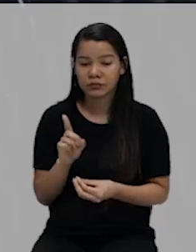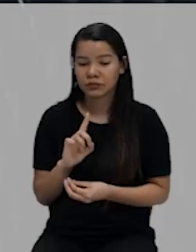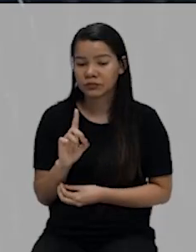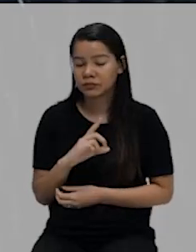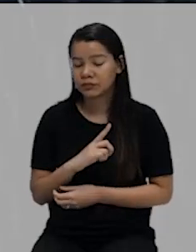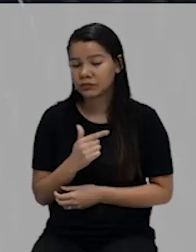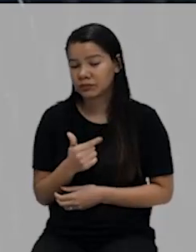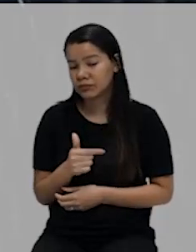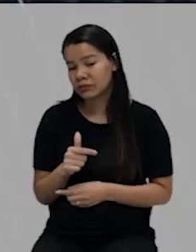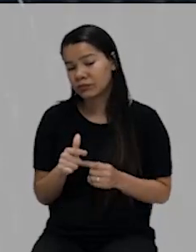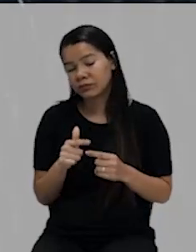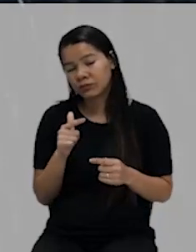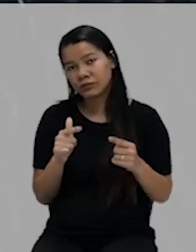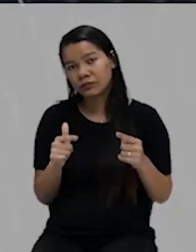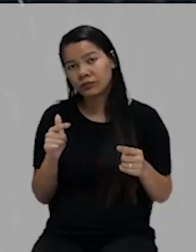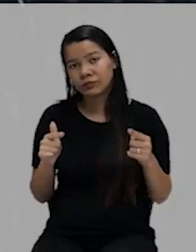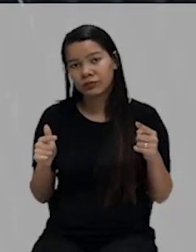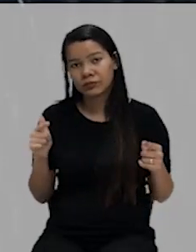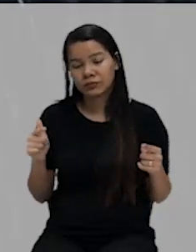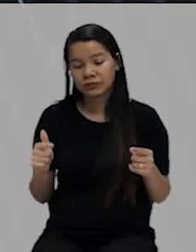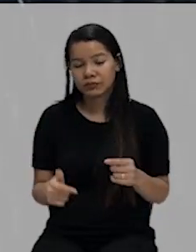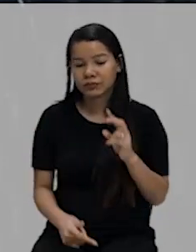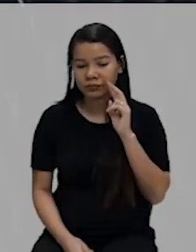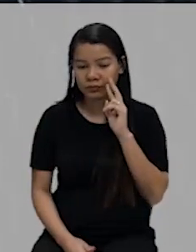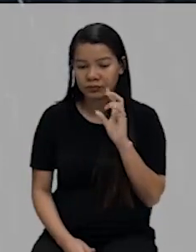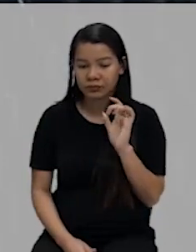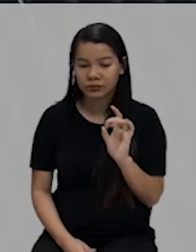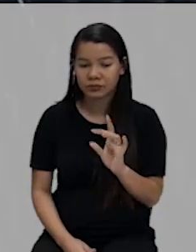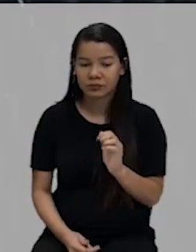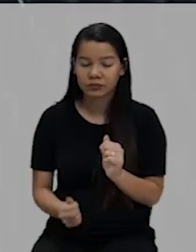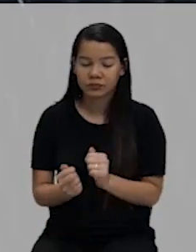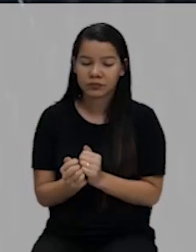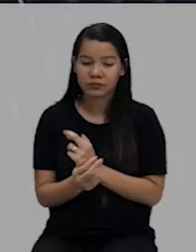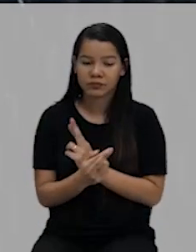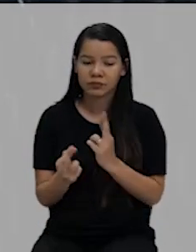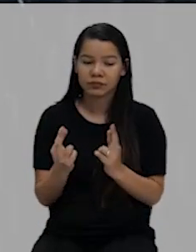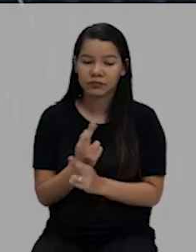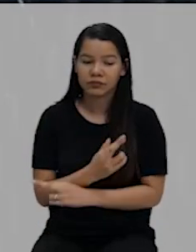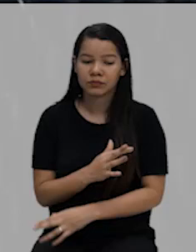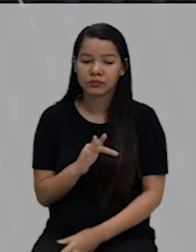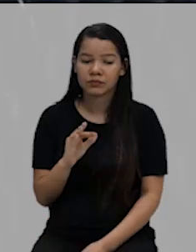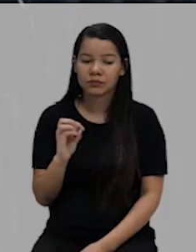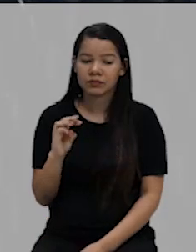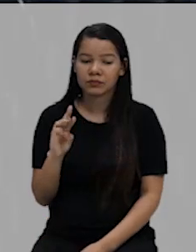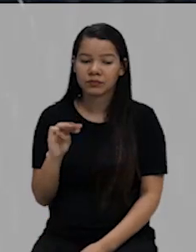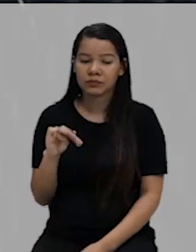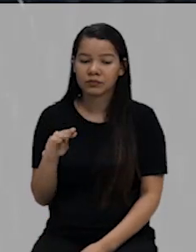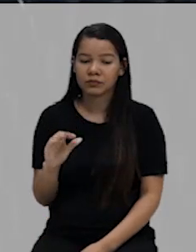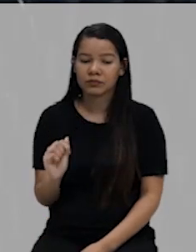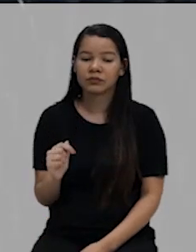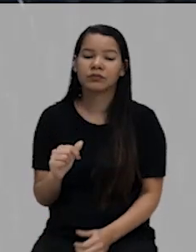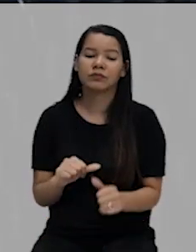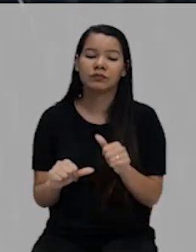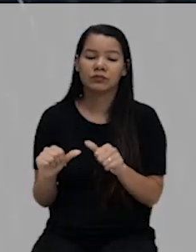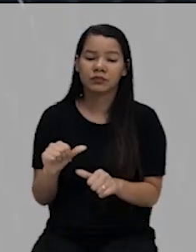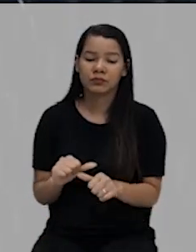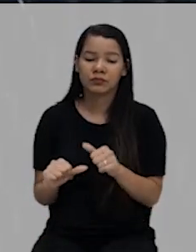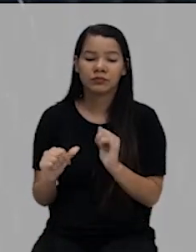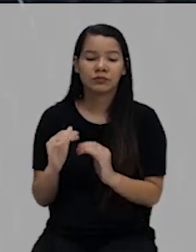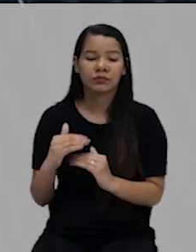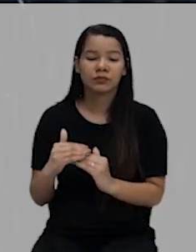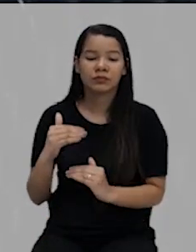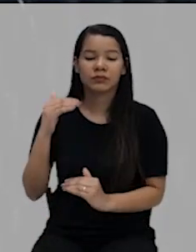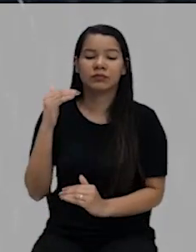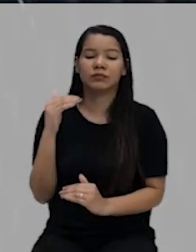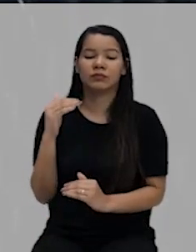sofre alterações. Olha só, com relação à forma, a transformação de barra de